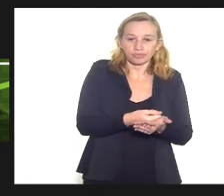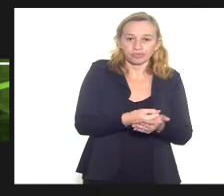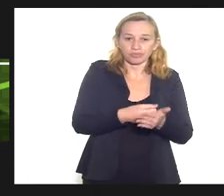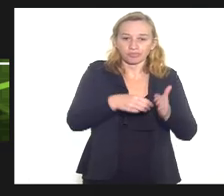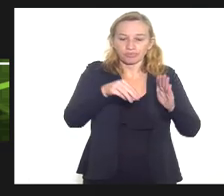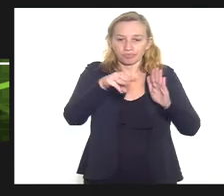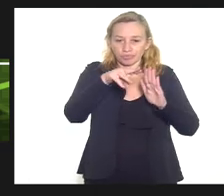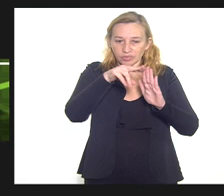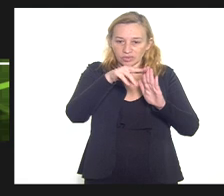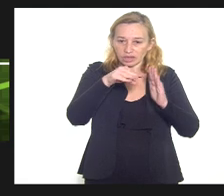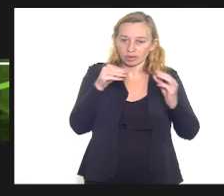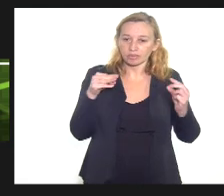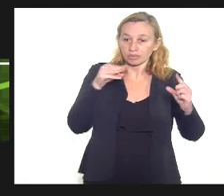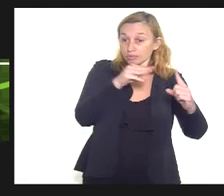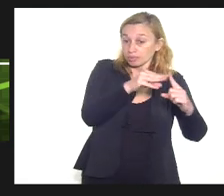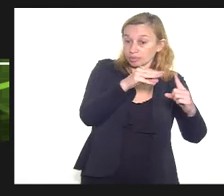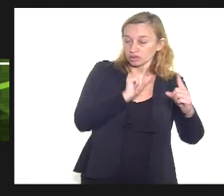metodologia